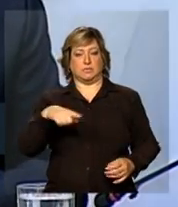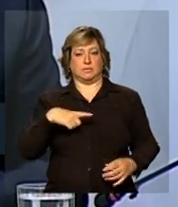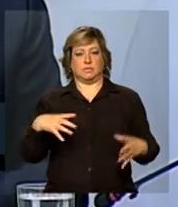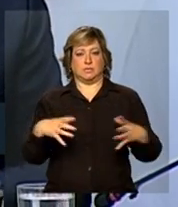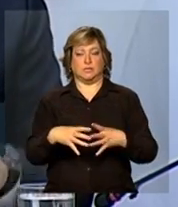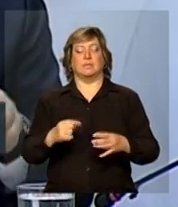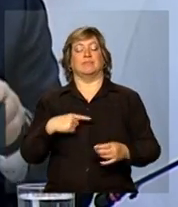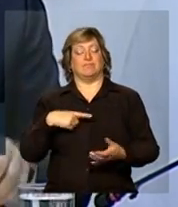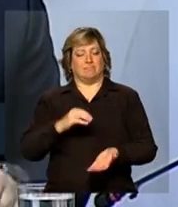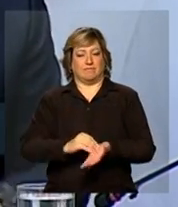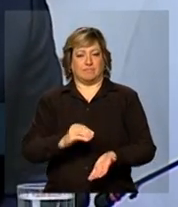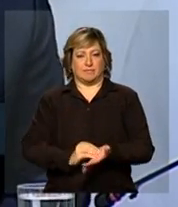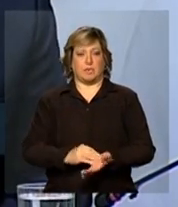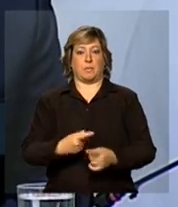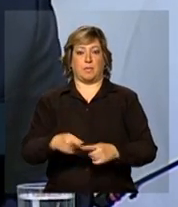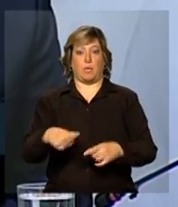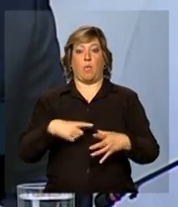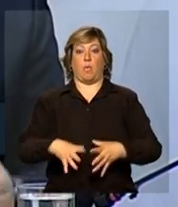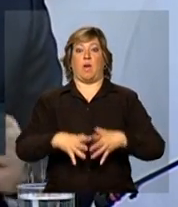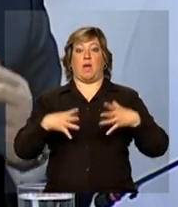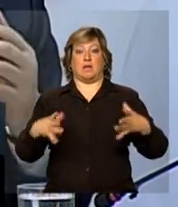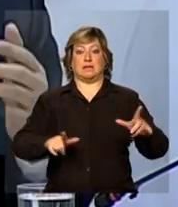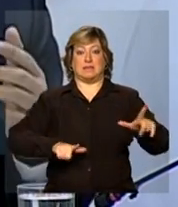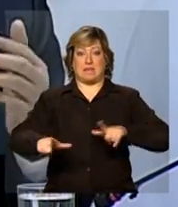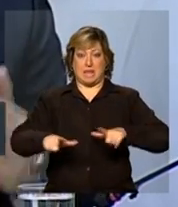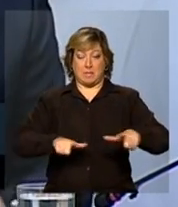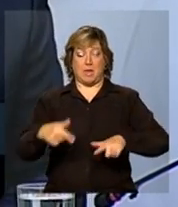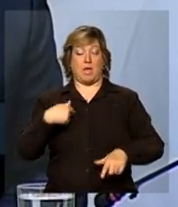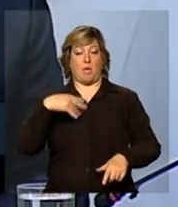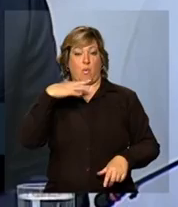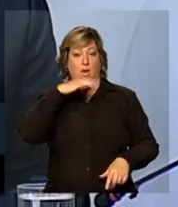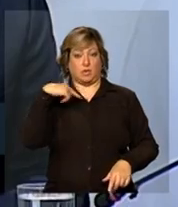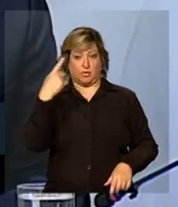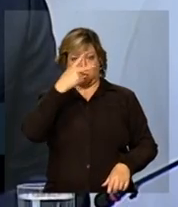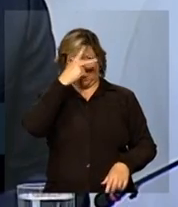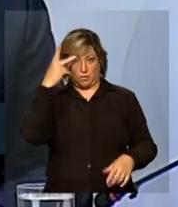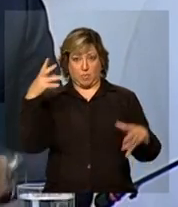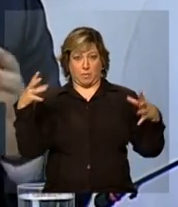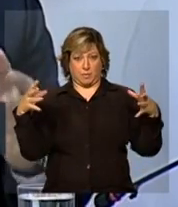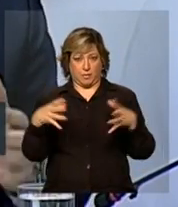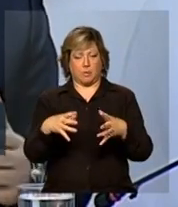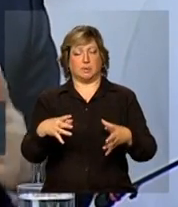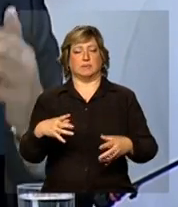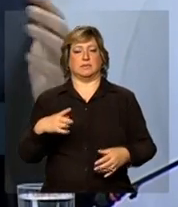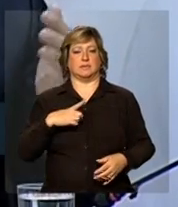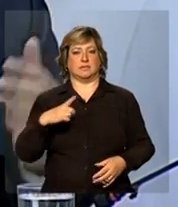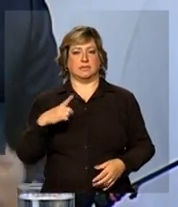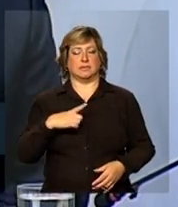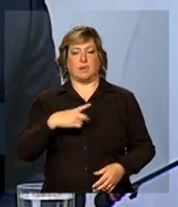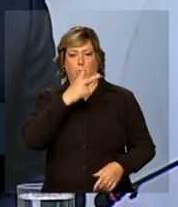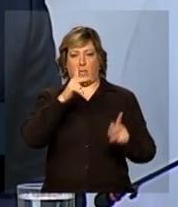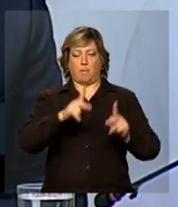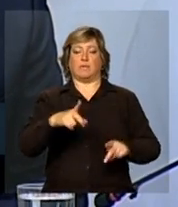nossas resoluções. Então, um grande trabalho, eu acho que a população tem demonstrado, quando abordado,